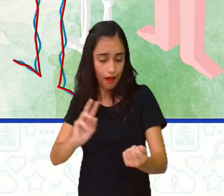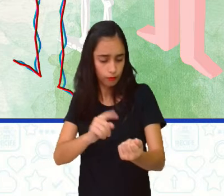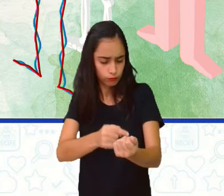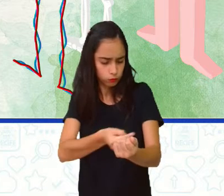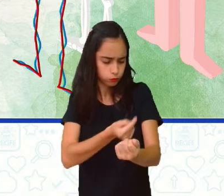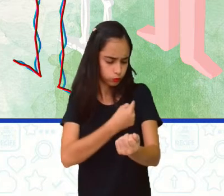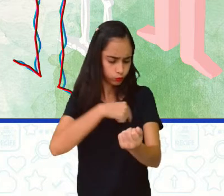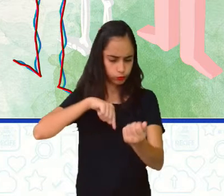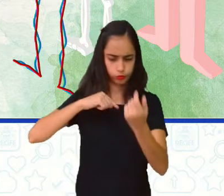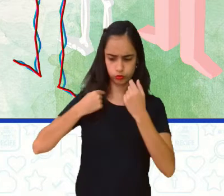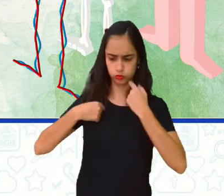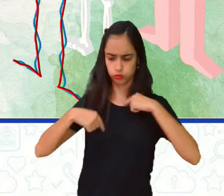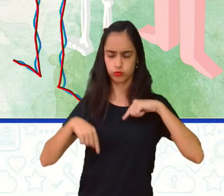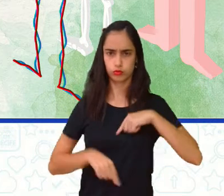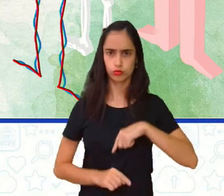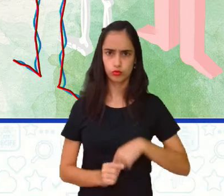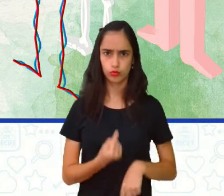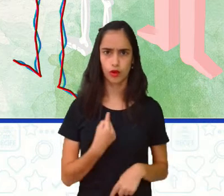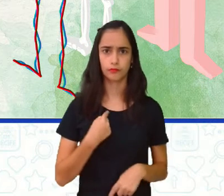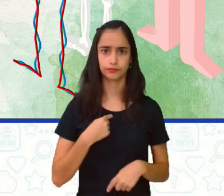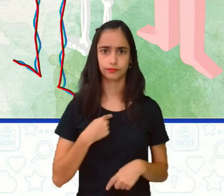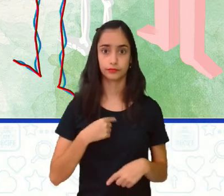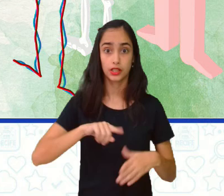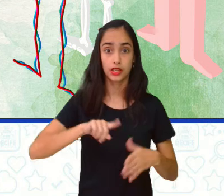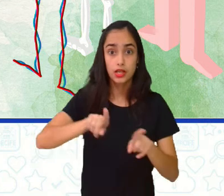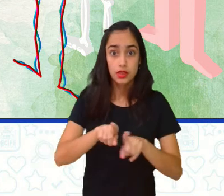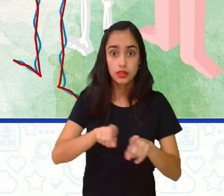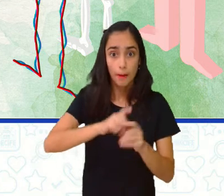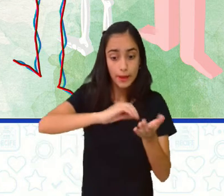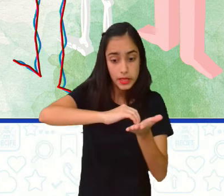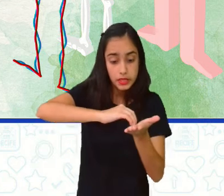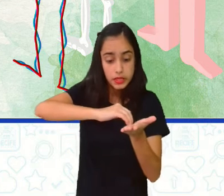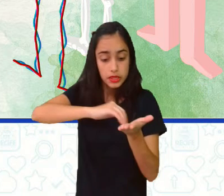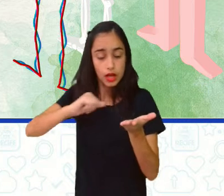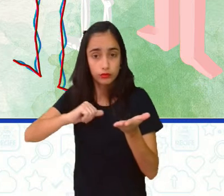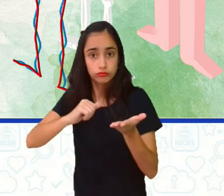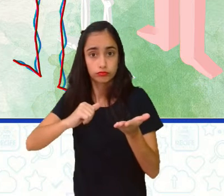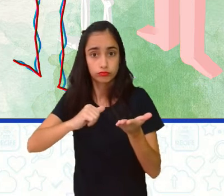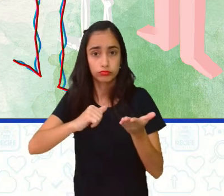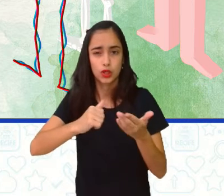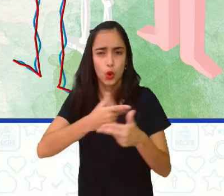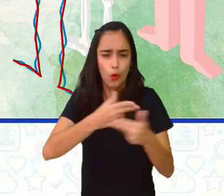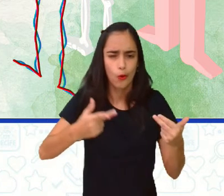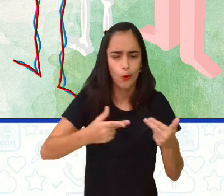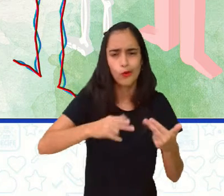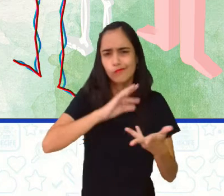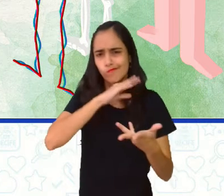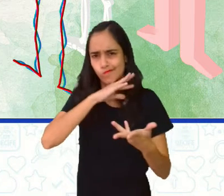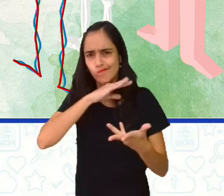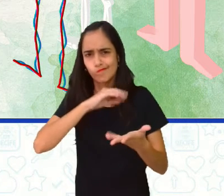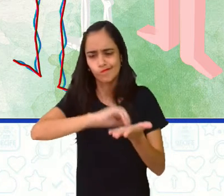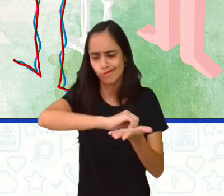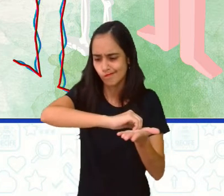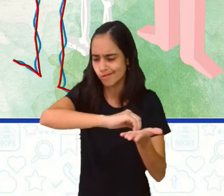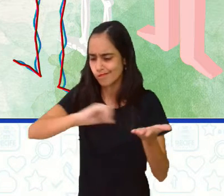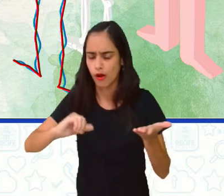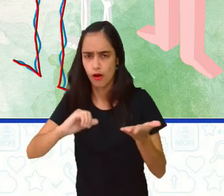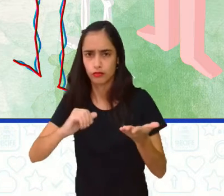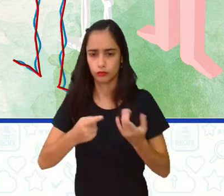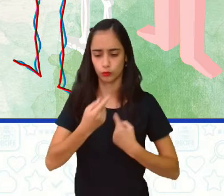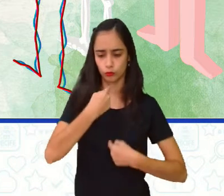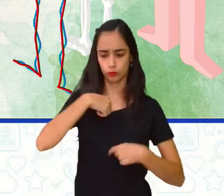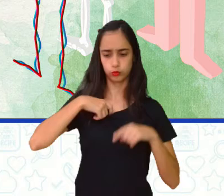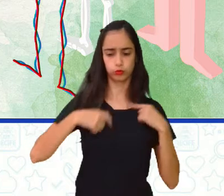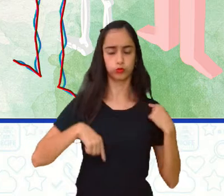para os tecidos e a retirada de resíduos para serem eliminados, com a participação da nossa bomba, o